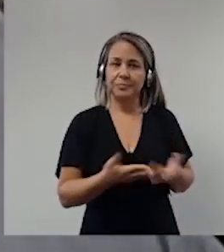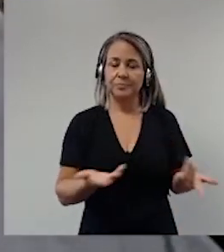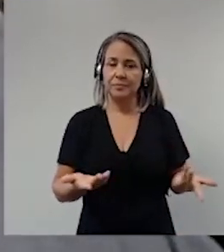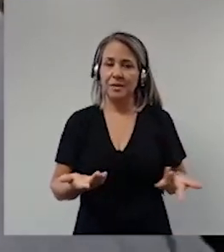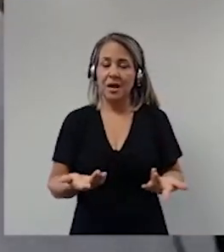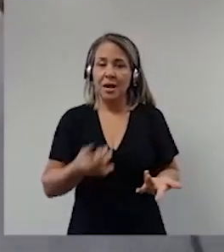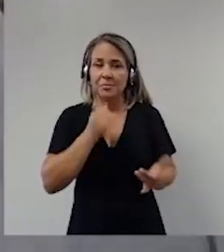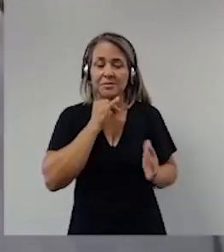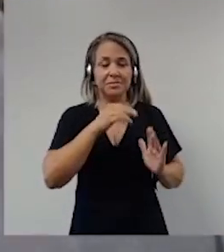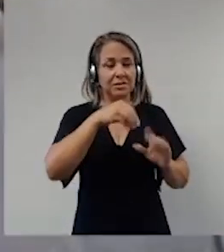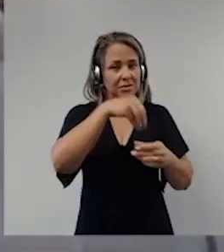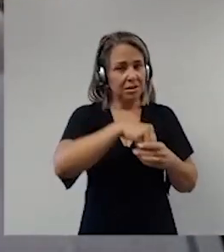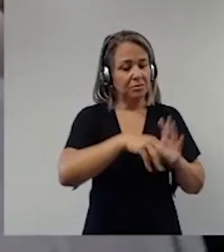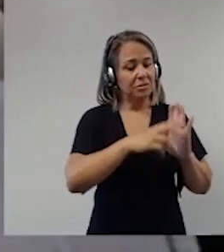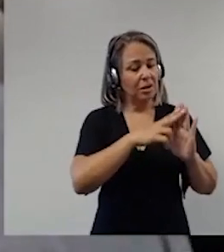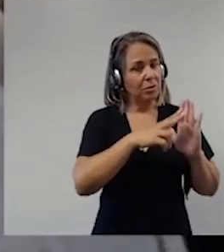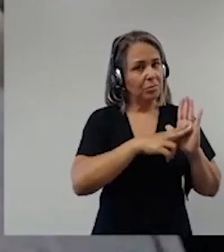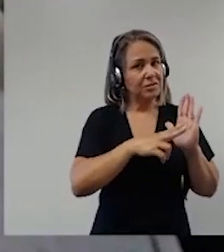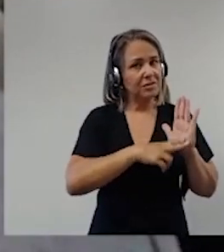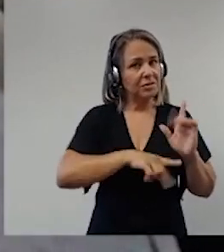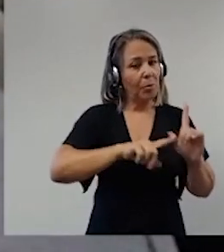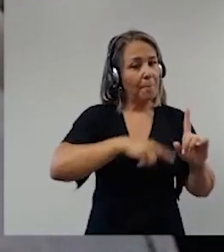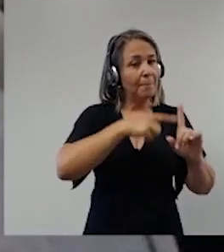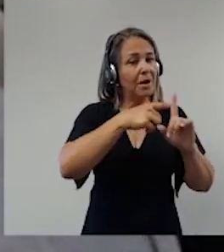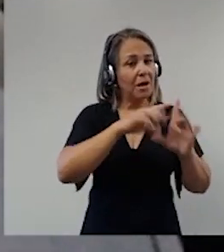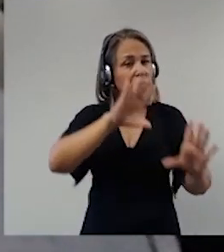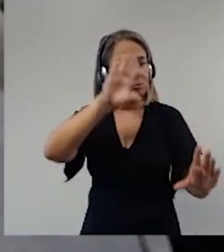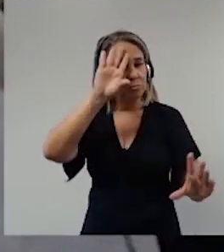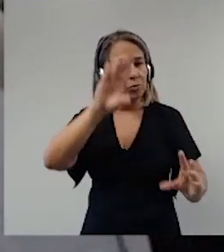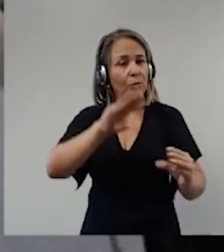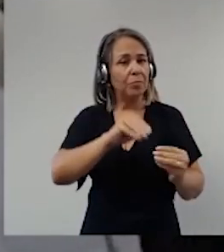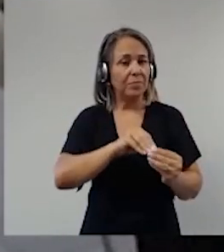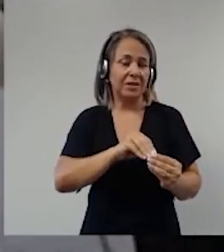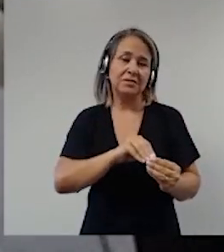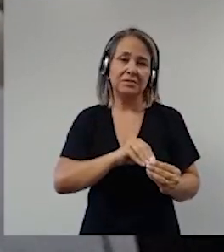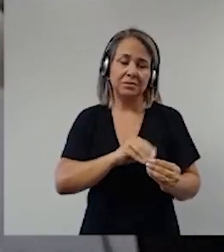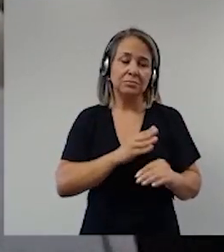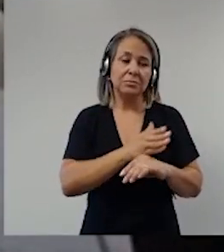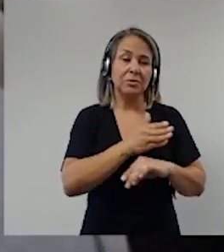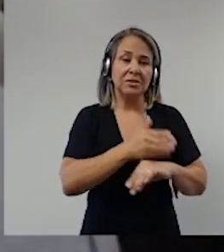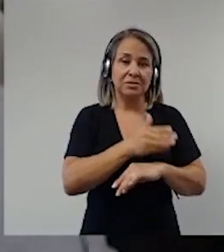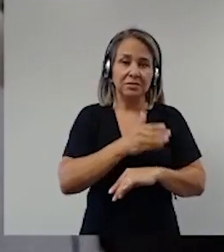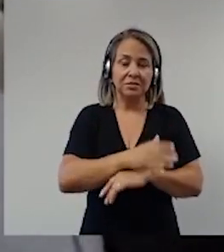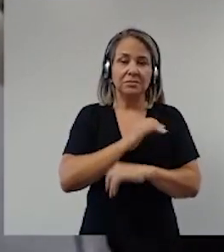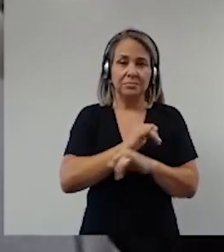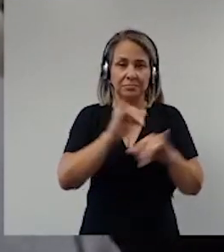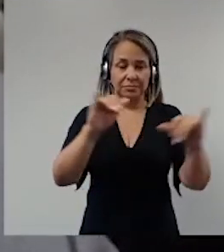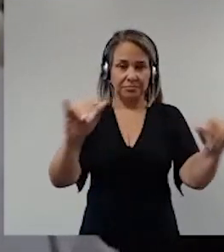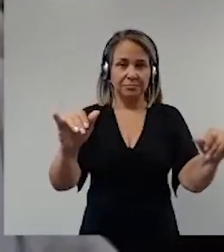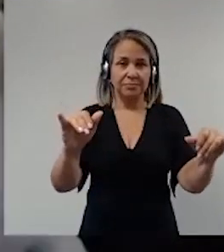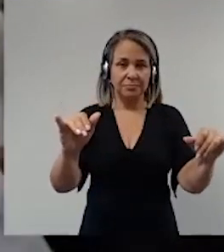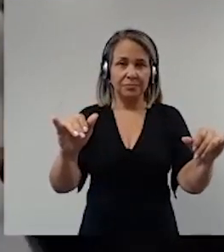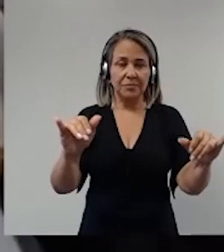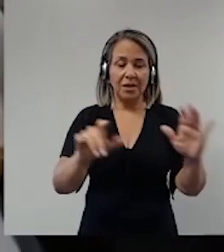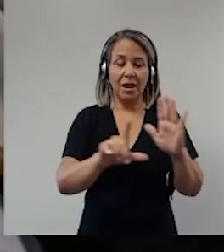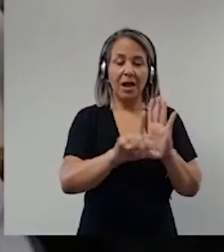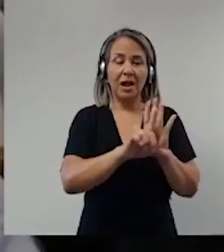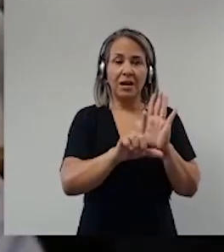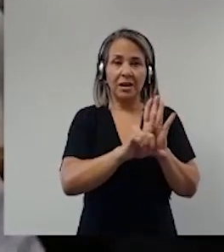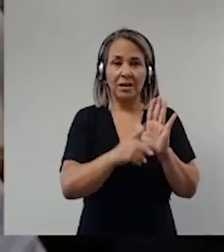de normatização mais completa, né, desse acesso à informação, a Lei